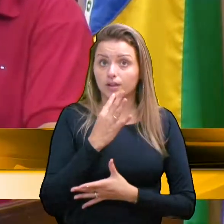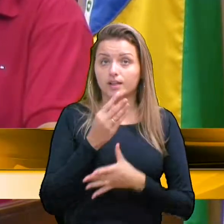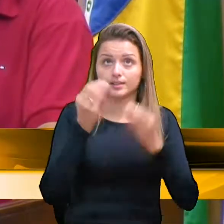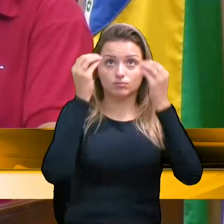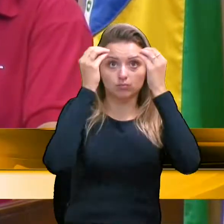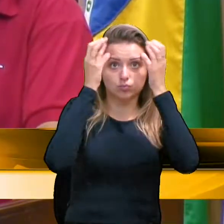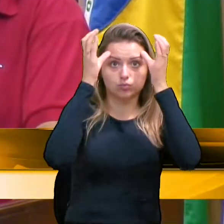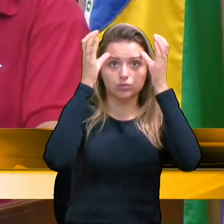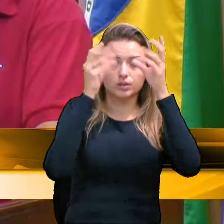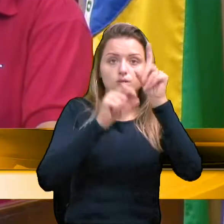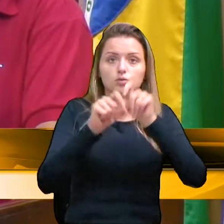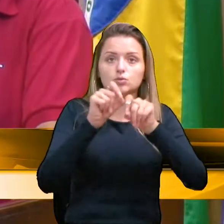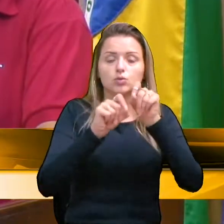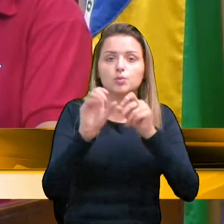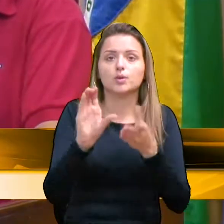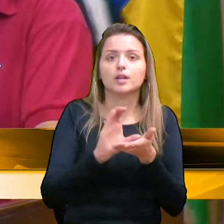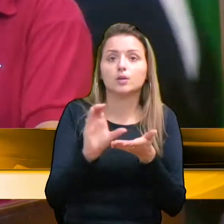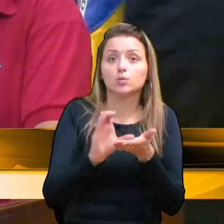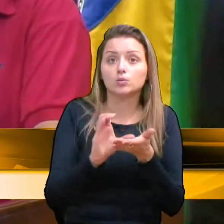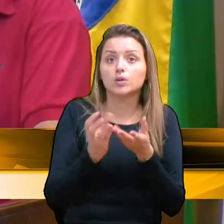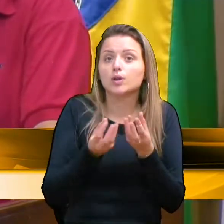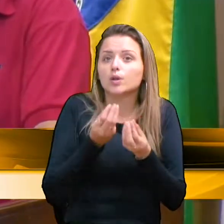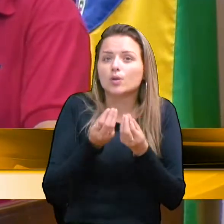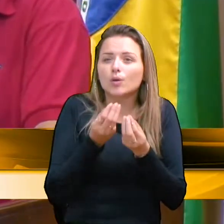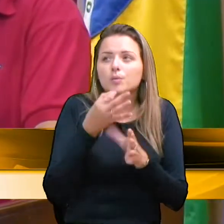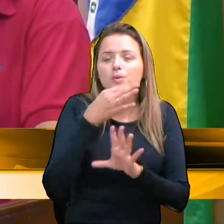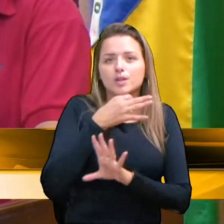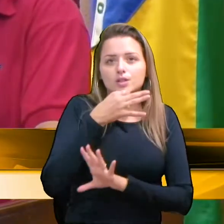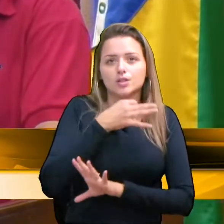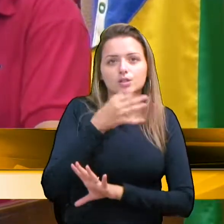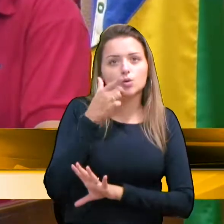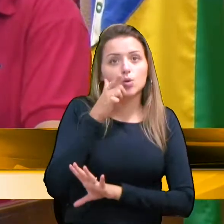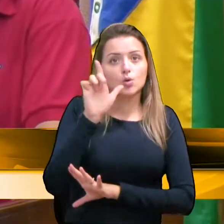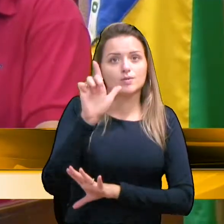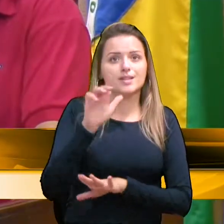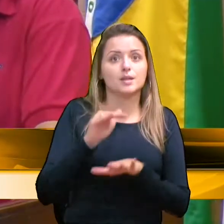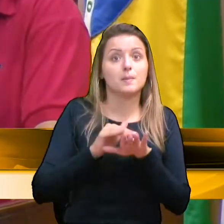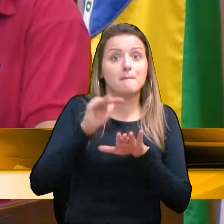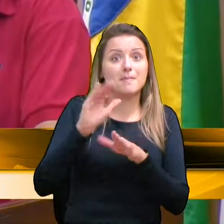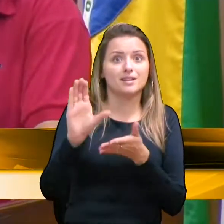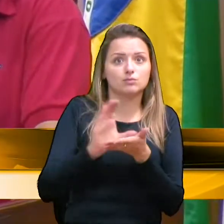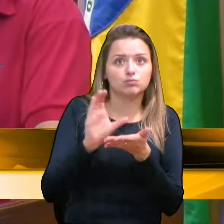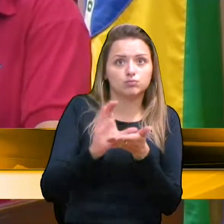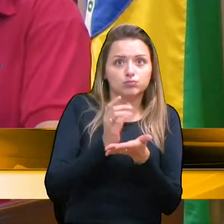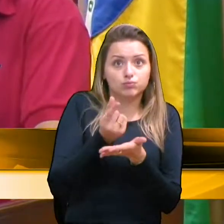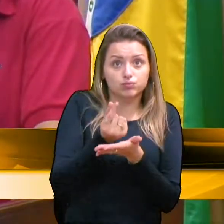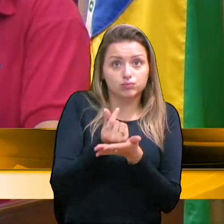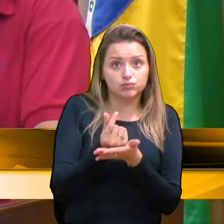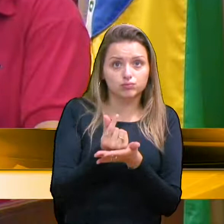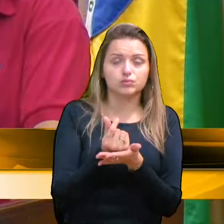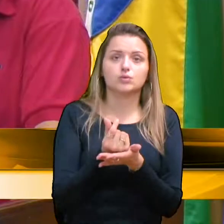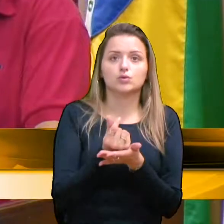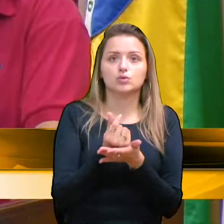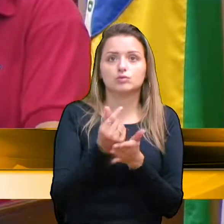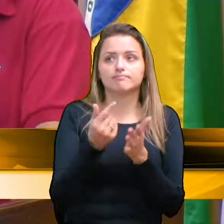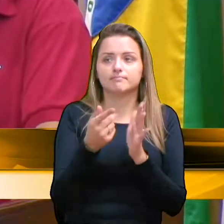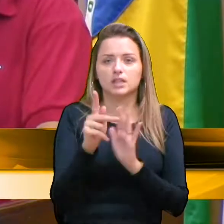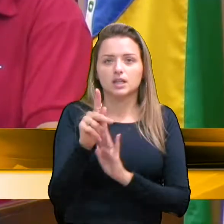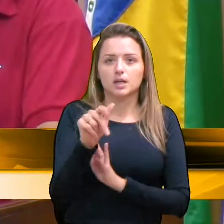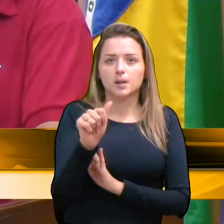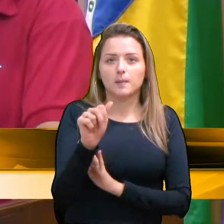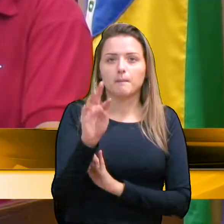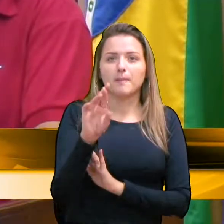para falar sobre como Caxias do Sul pode buscar dinheiro, patrocínio,